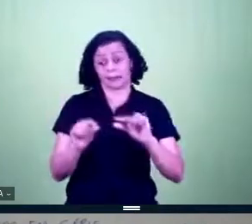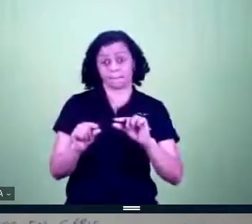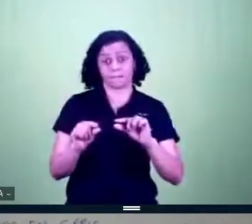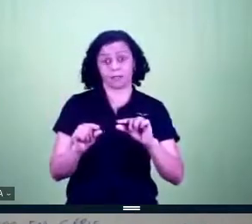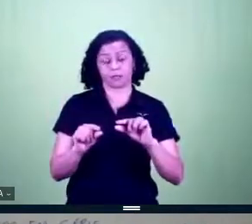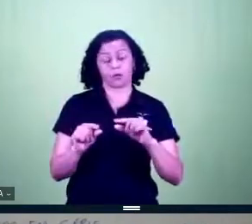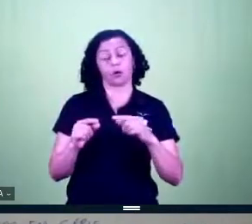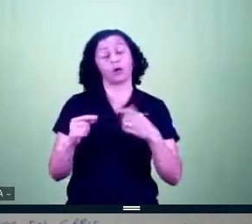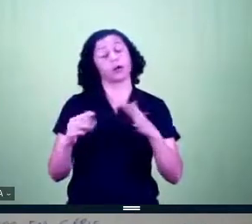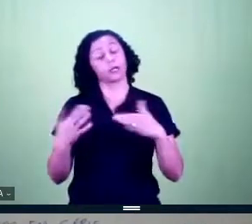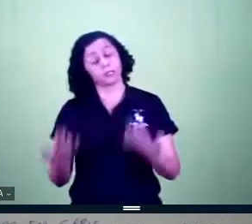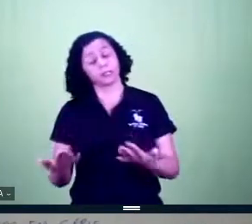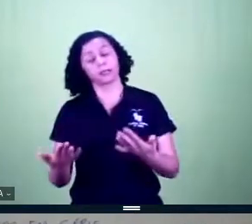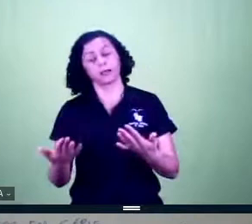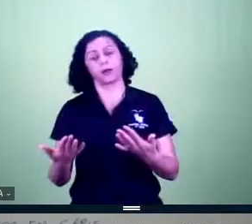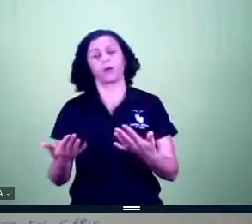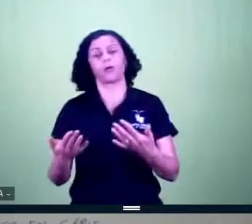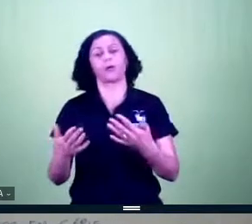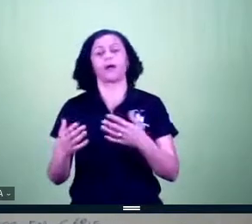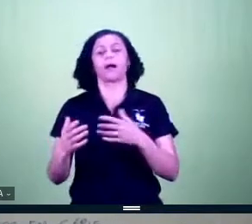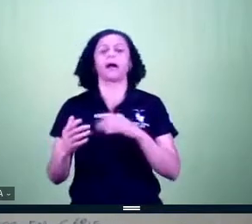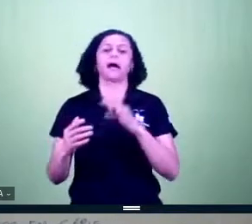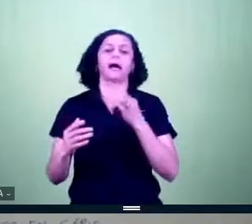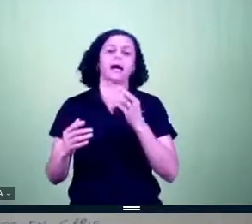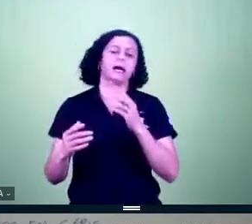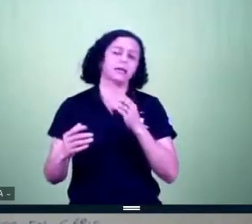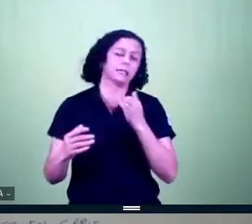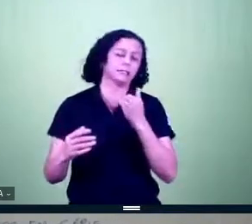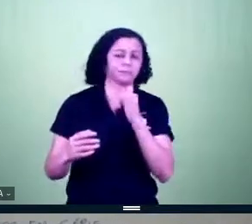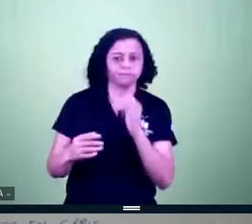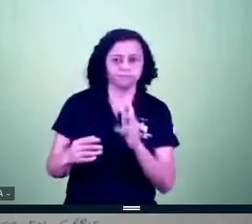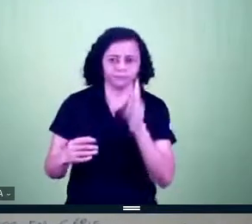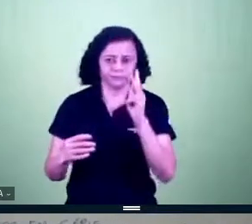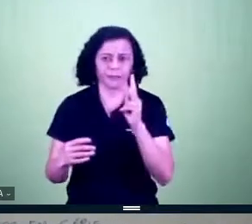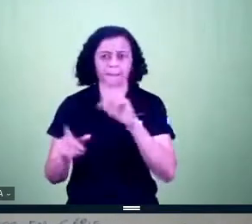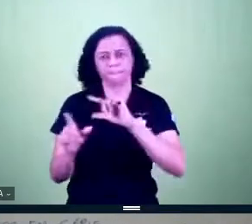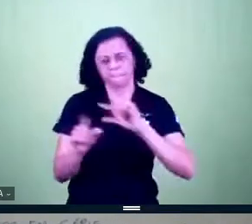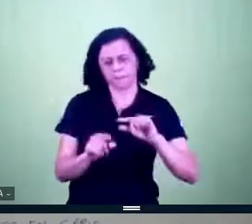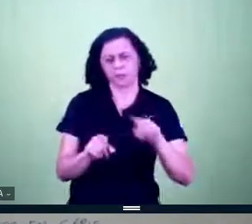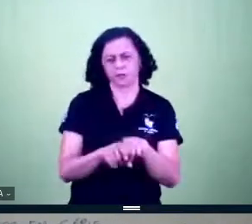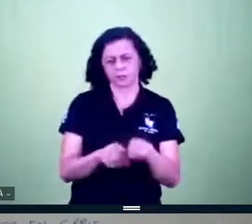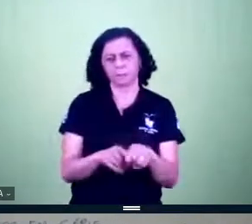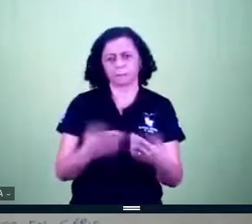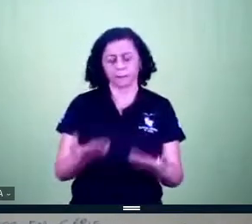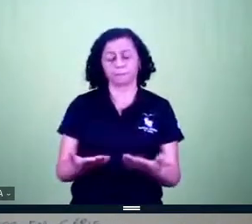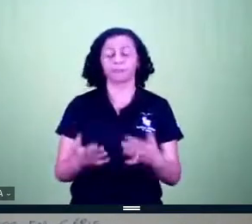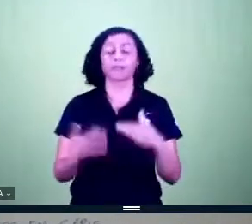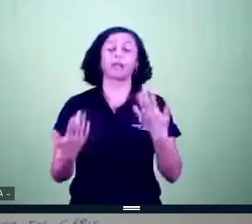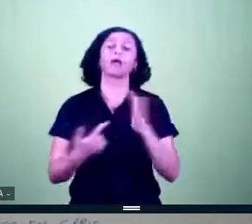de tensão vai ser menor. Né? E aqui o valor intermediário, quer dizer, o que eu quero mostrar com